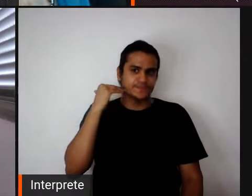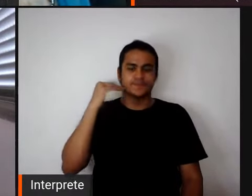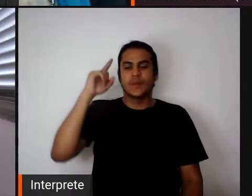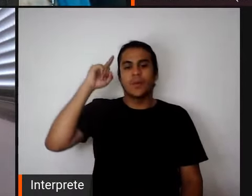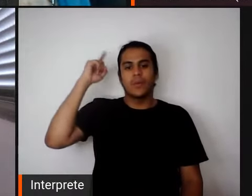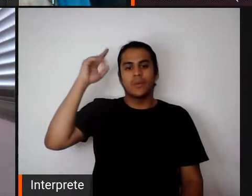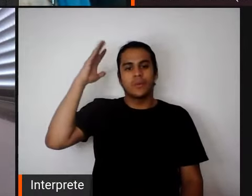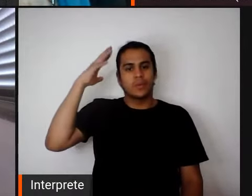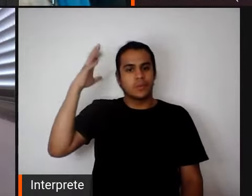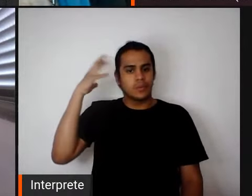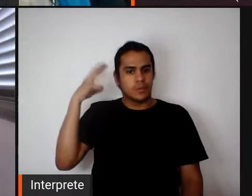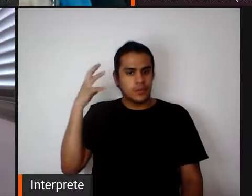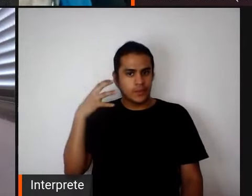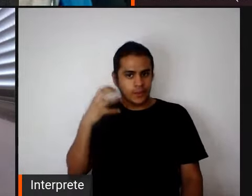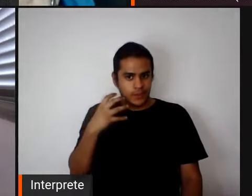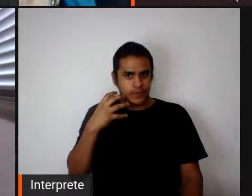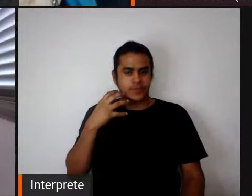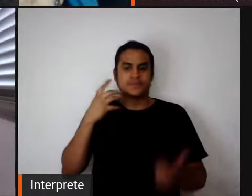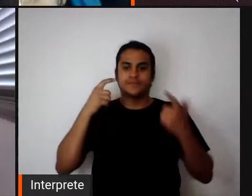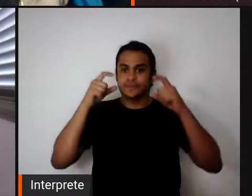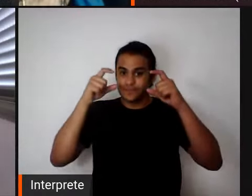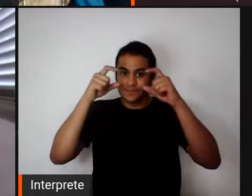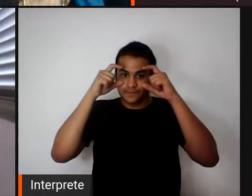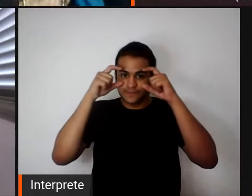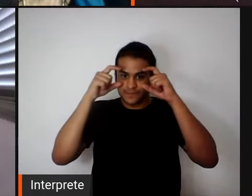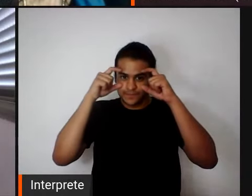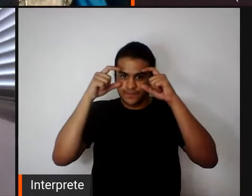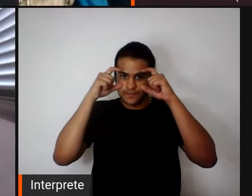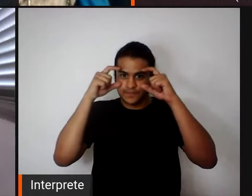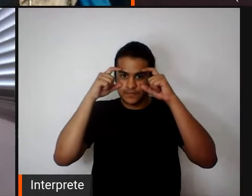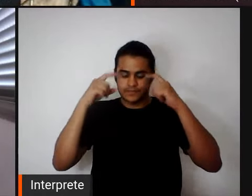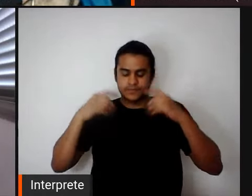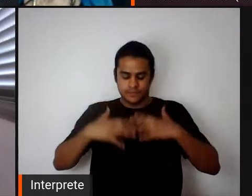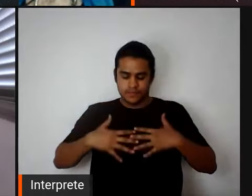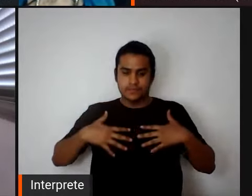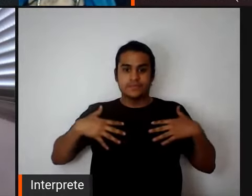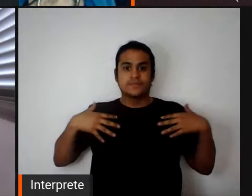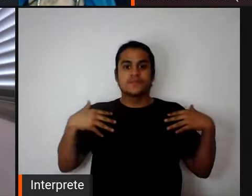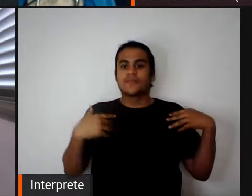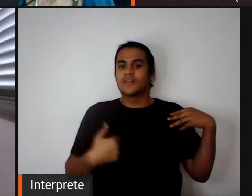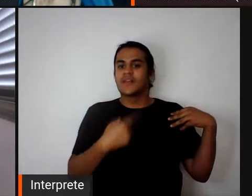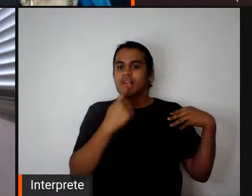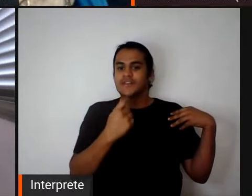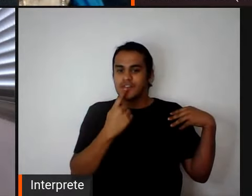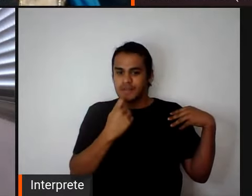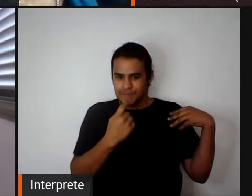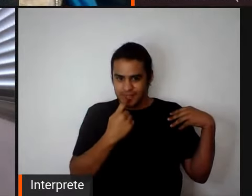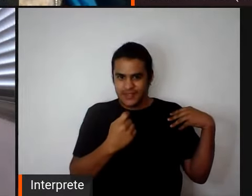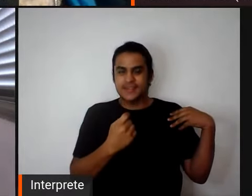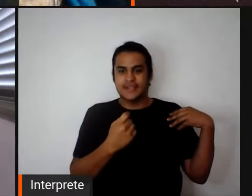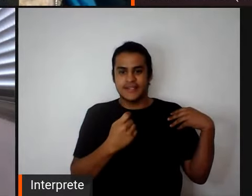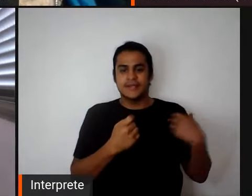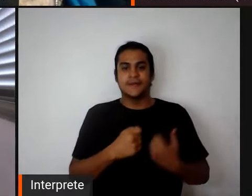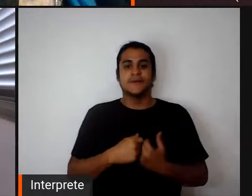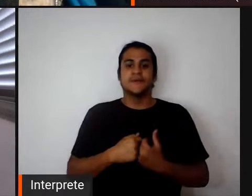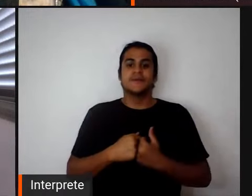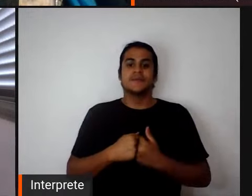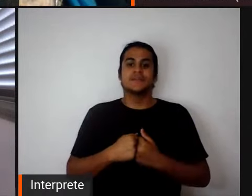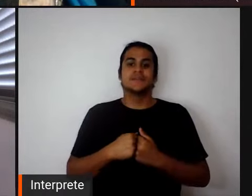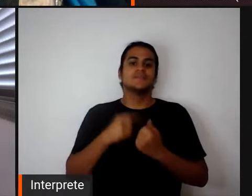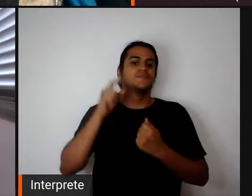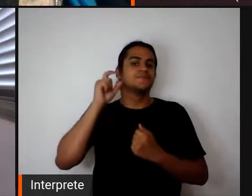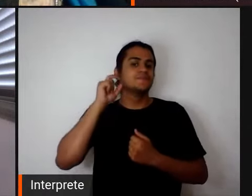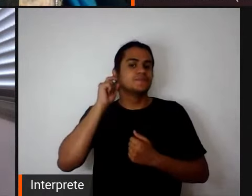ondulados, escuros, uso óculos, estou com uma roupa vermelha, uma camisa vermelha, e usando